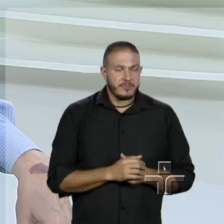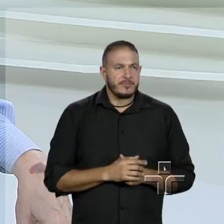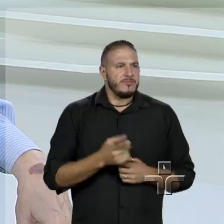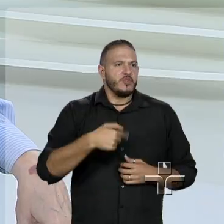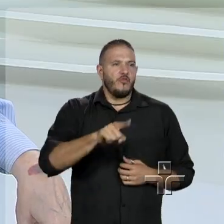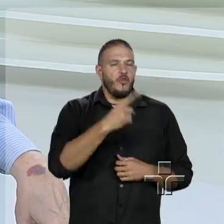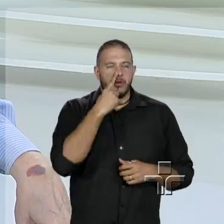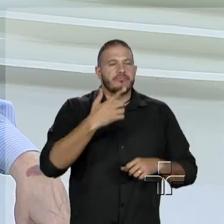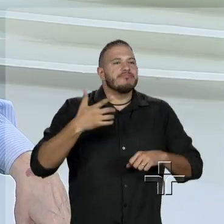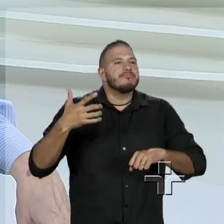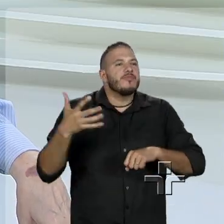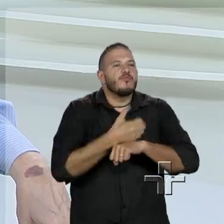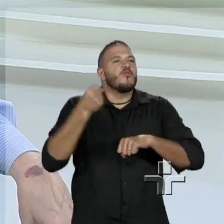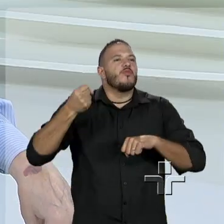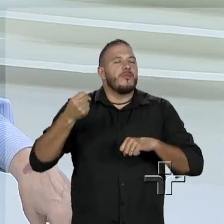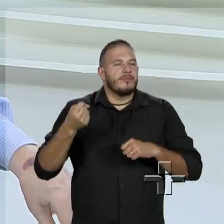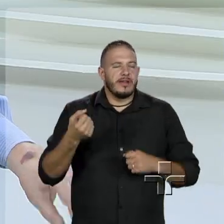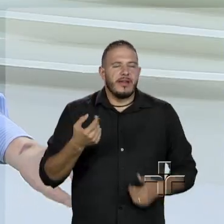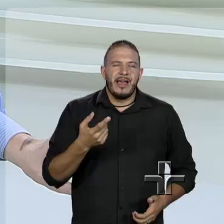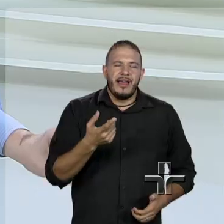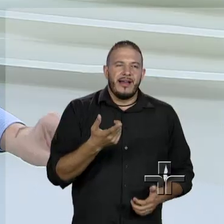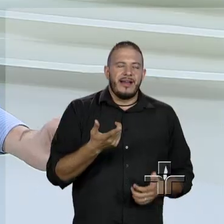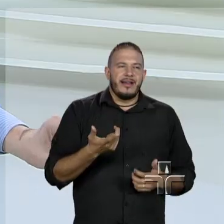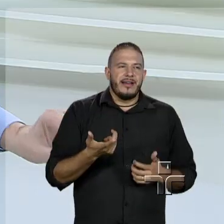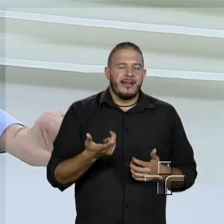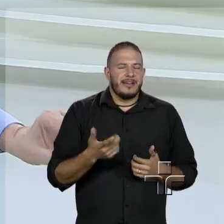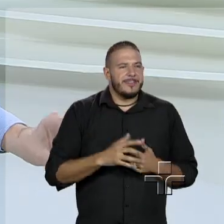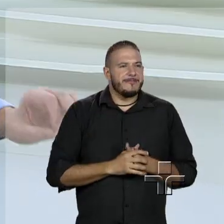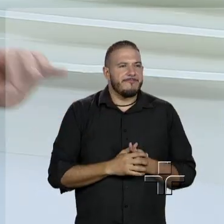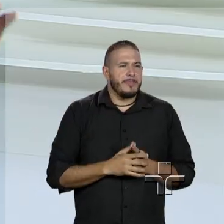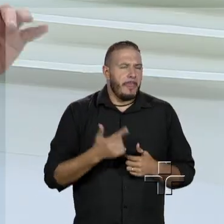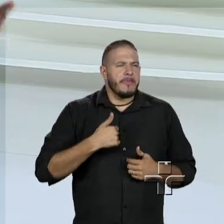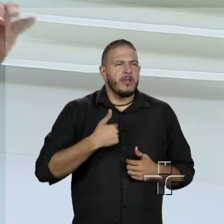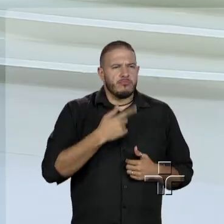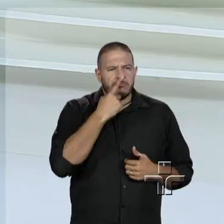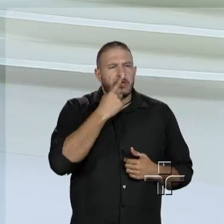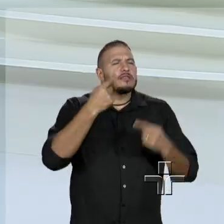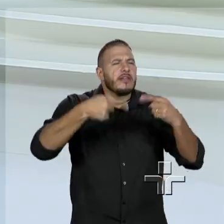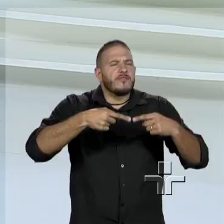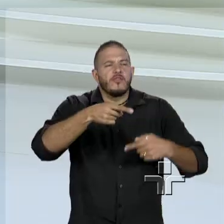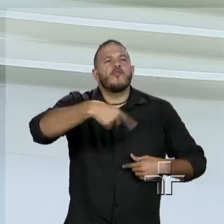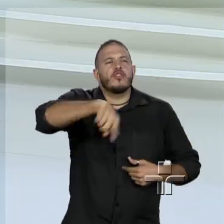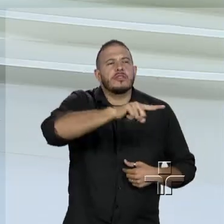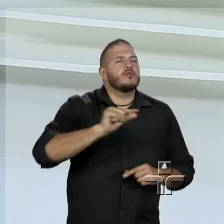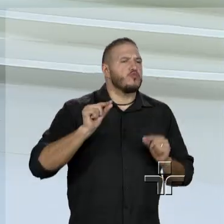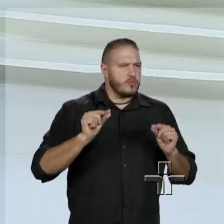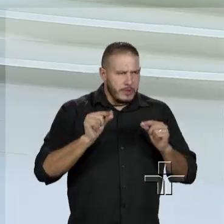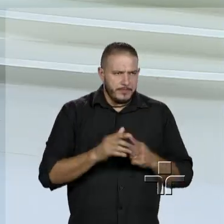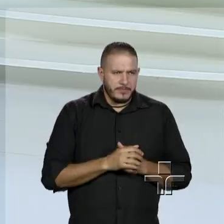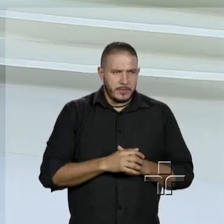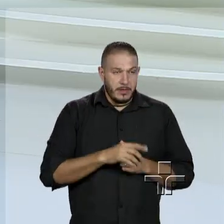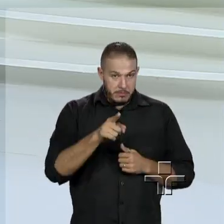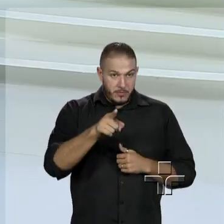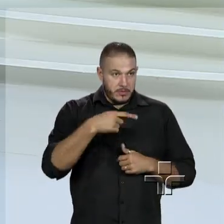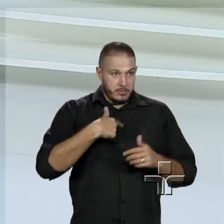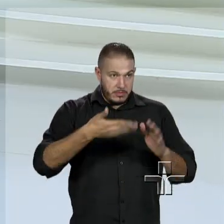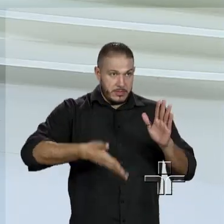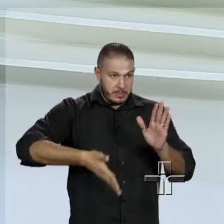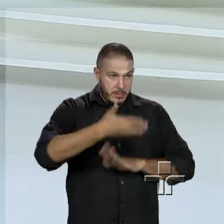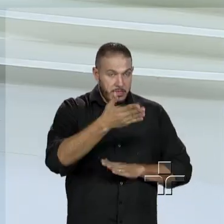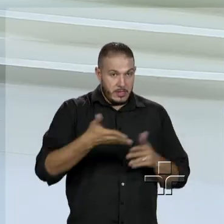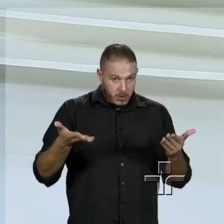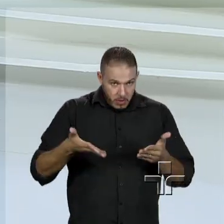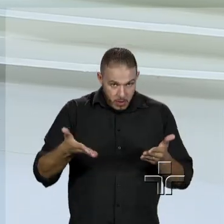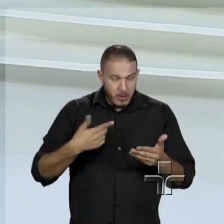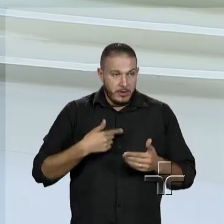um golpe. Eu desafio vocês ao seguinte, saiam daqui,